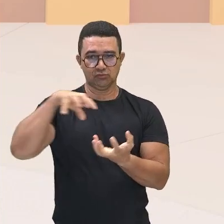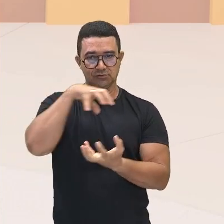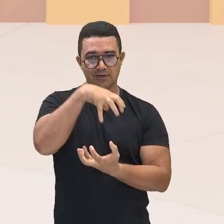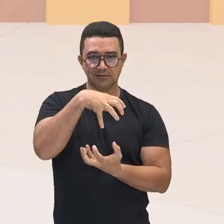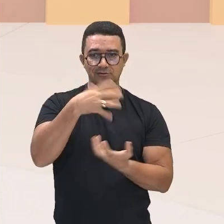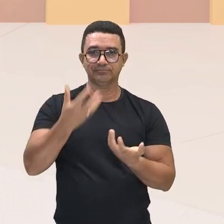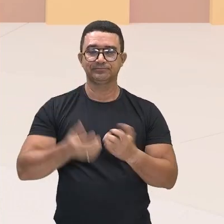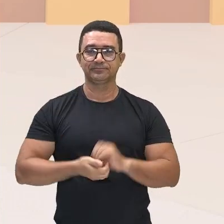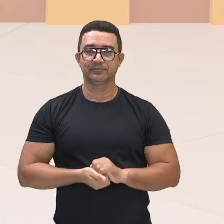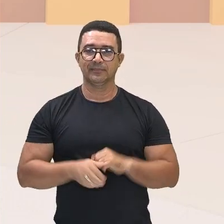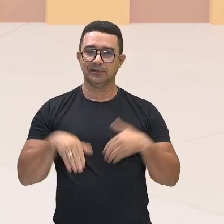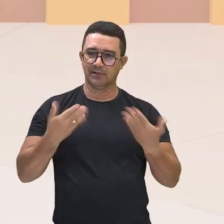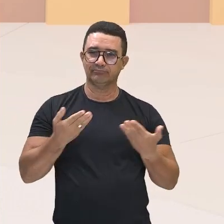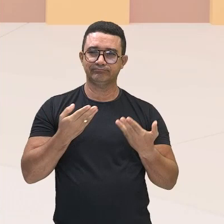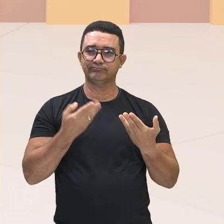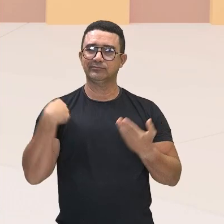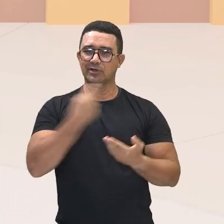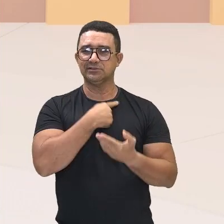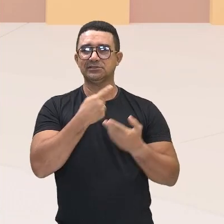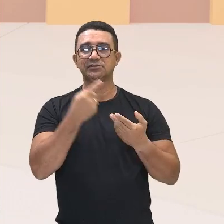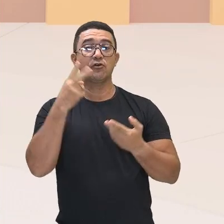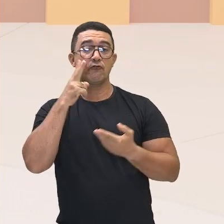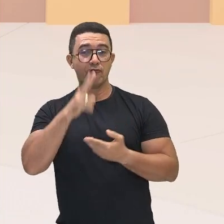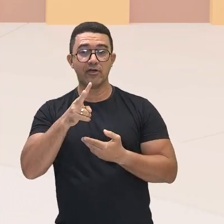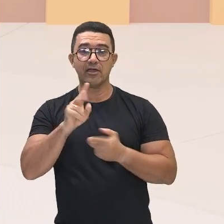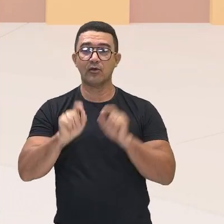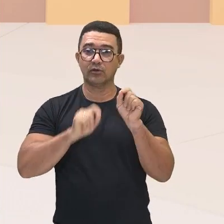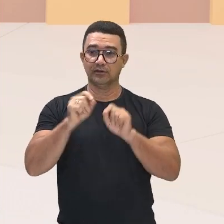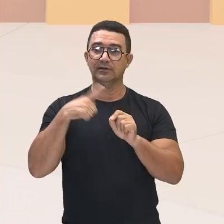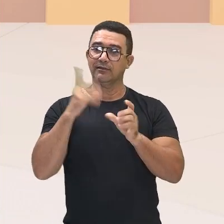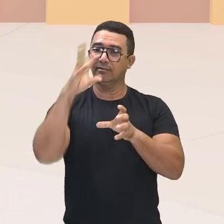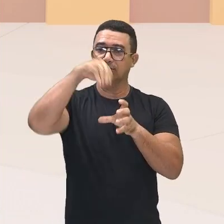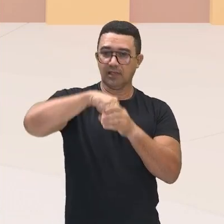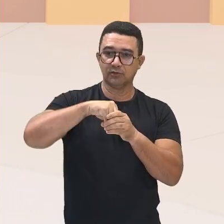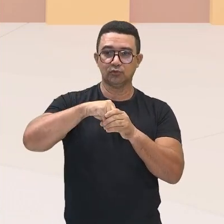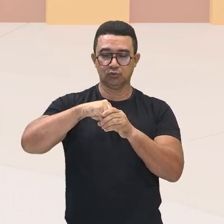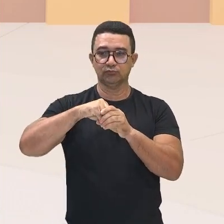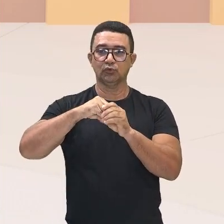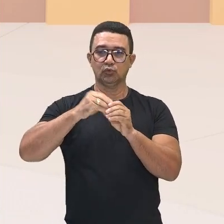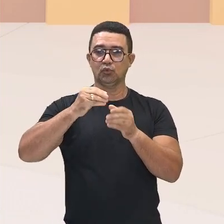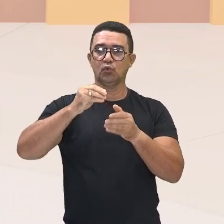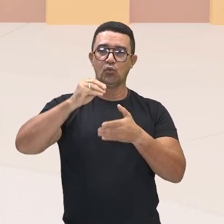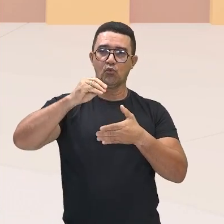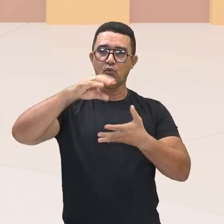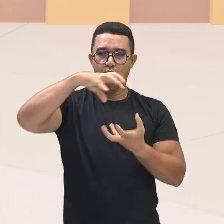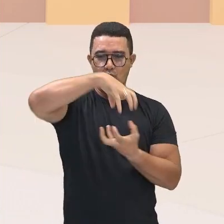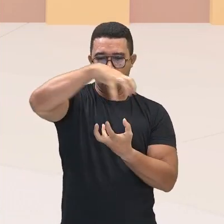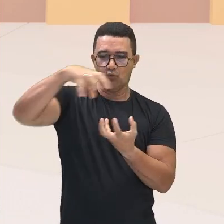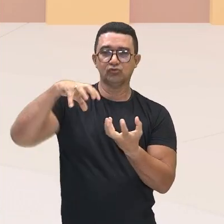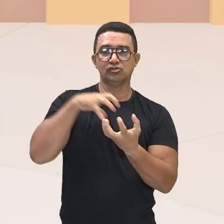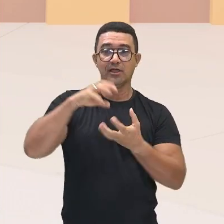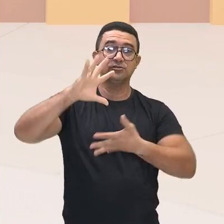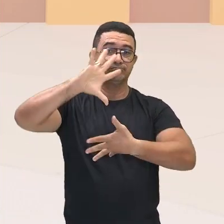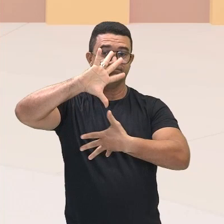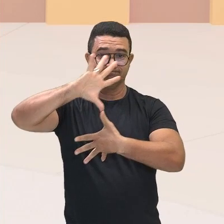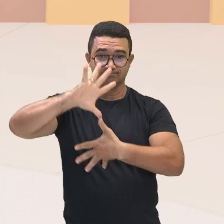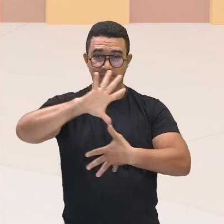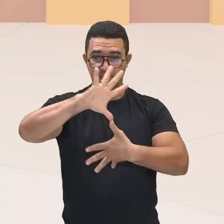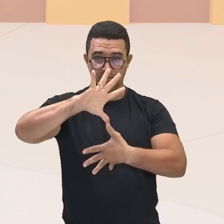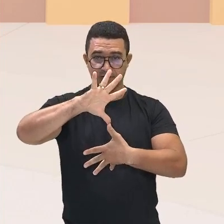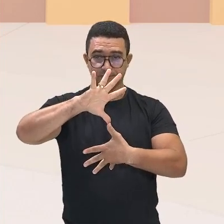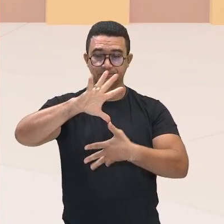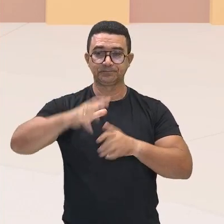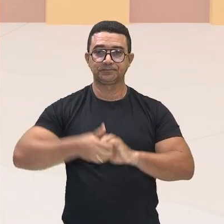nesse caso, a gente vai verificar que a gente vai estar dentro do continente americano, que é esse em